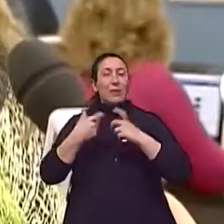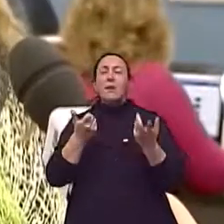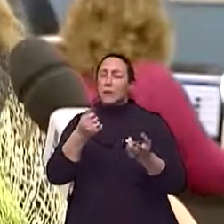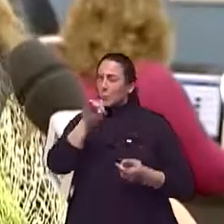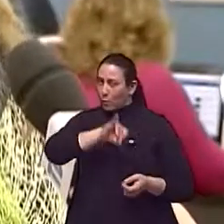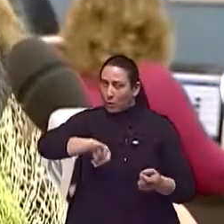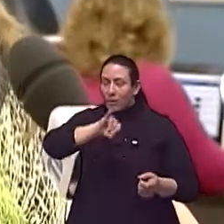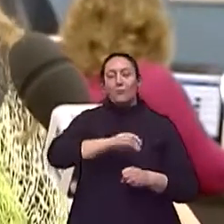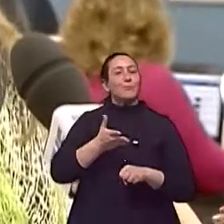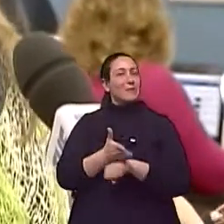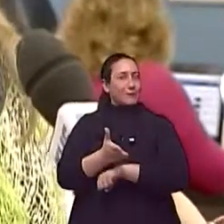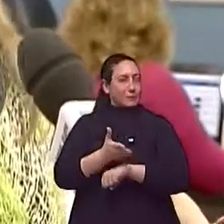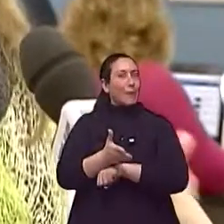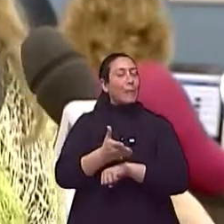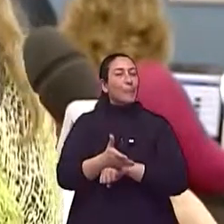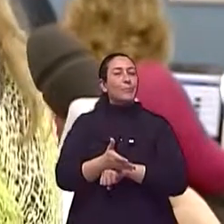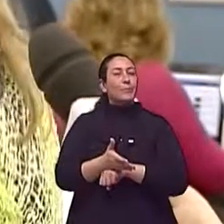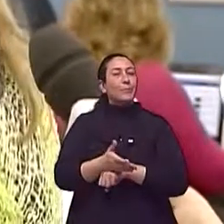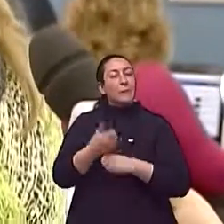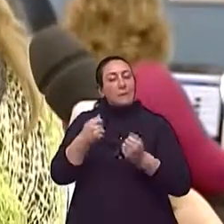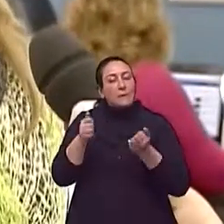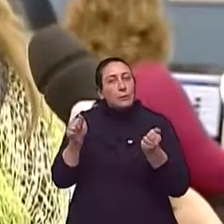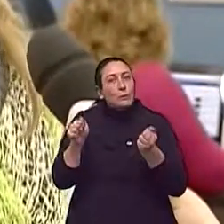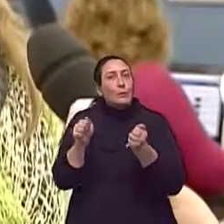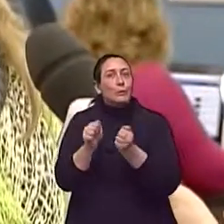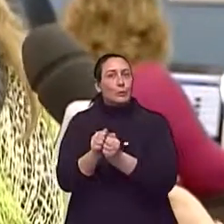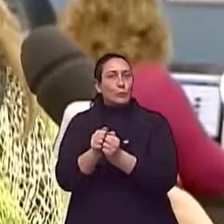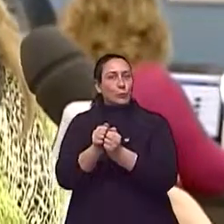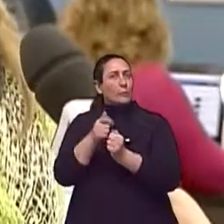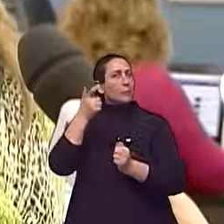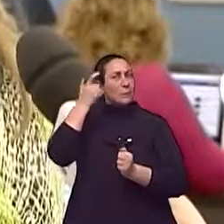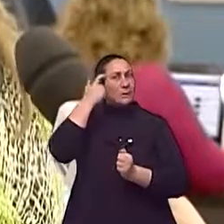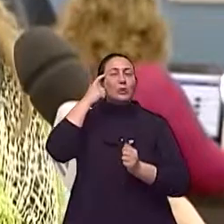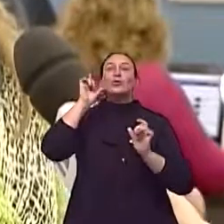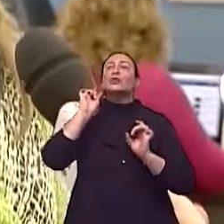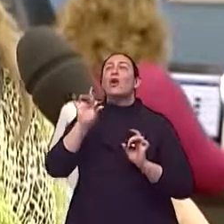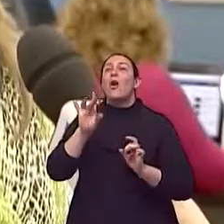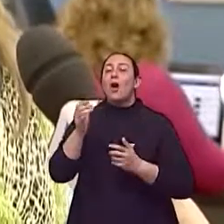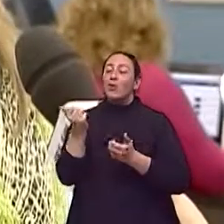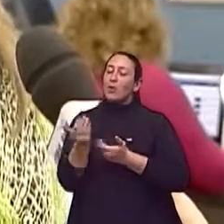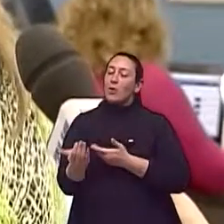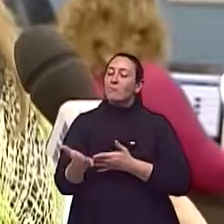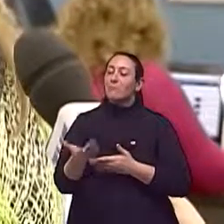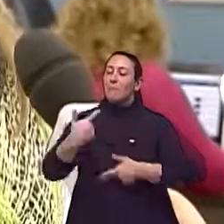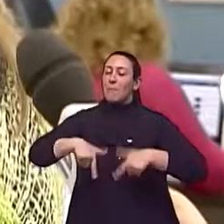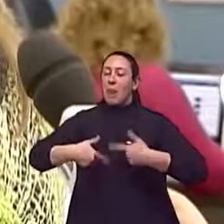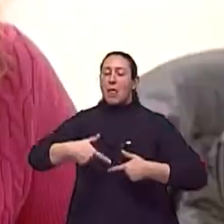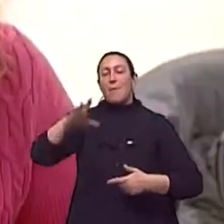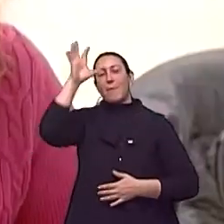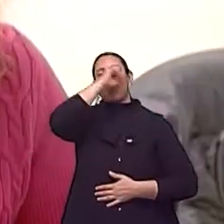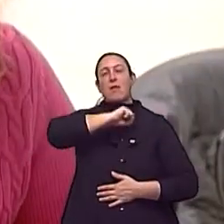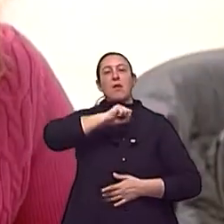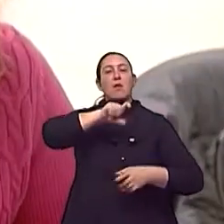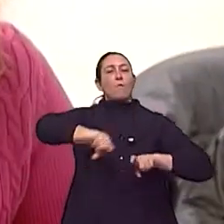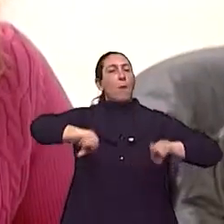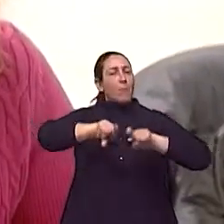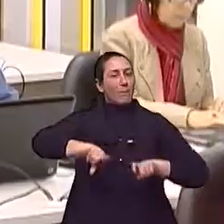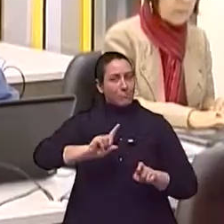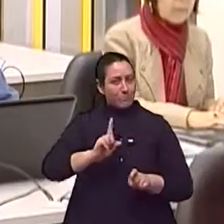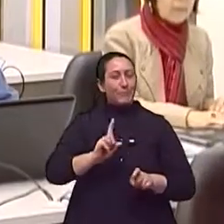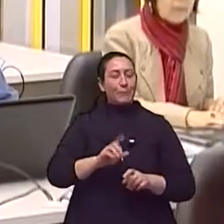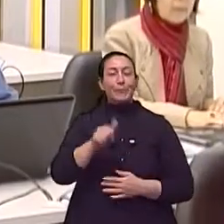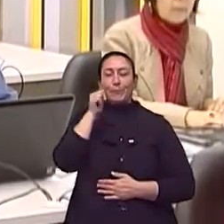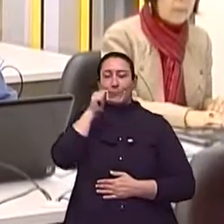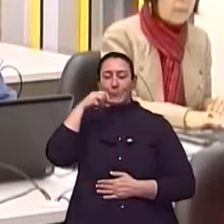bom participar e tá junto também não achar que só adolescente só quem tá trabalhando tem direito de aprender para Marisa